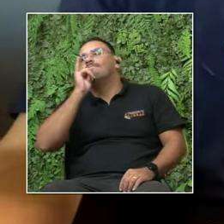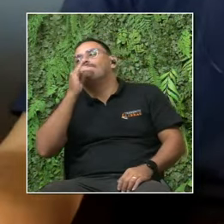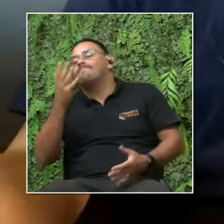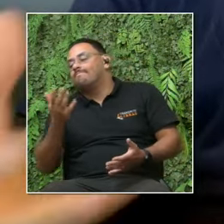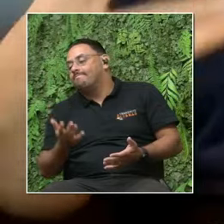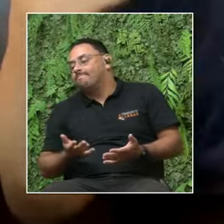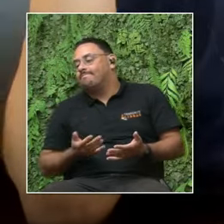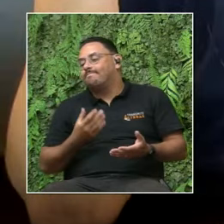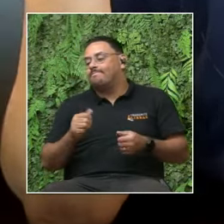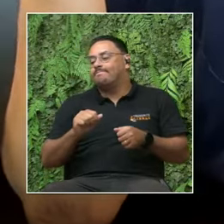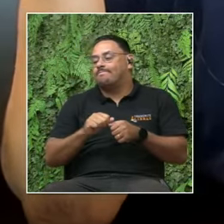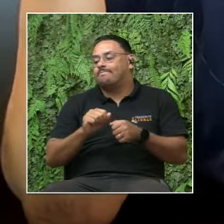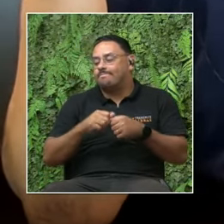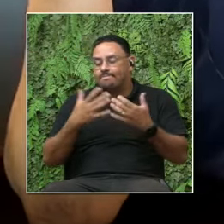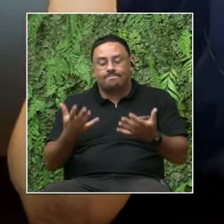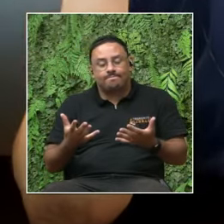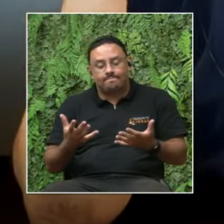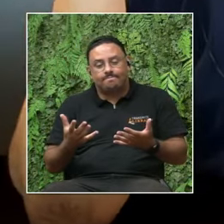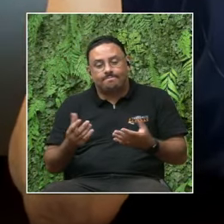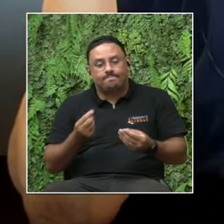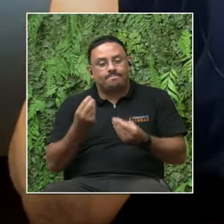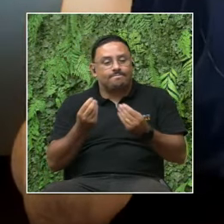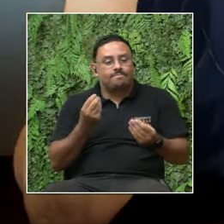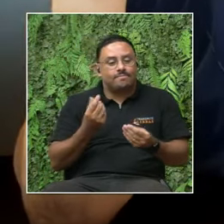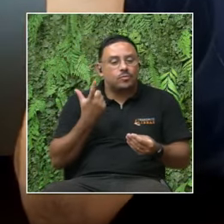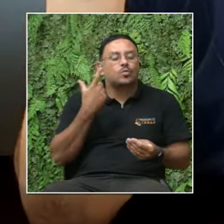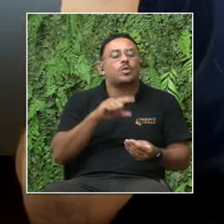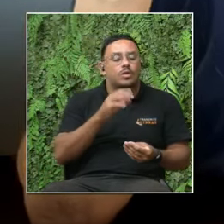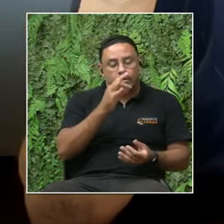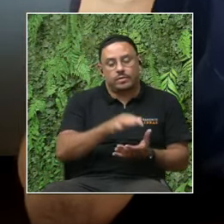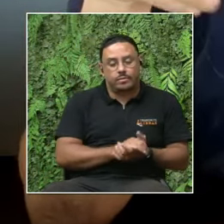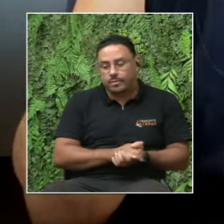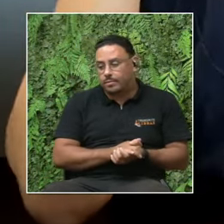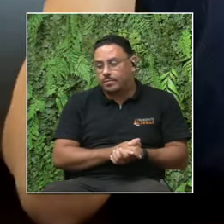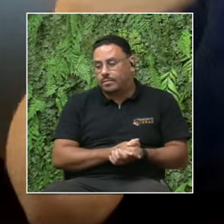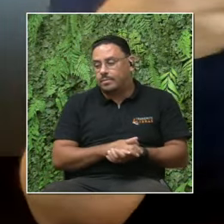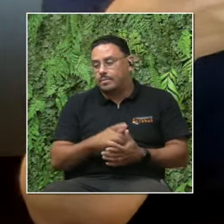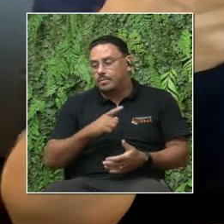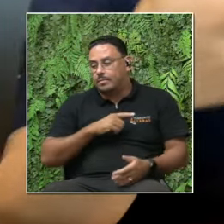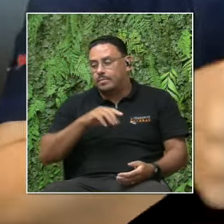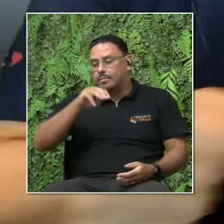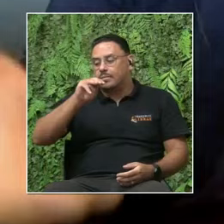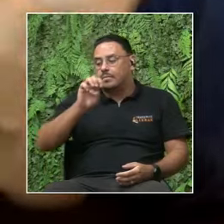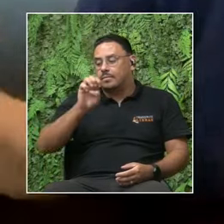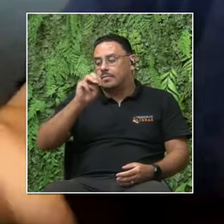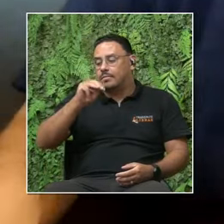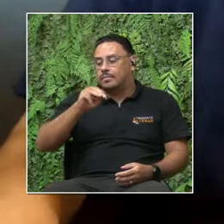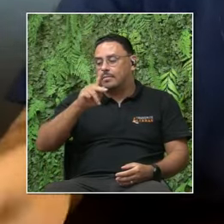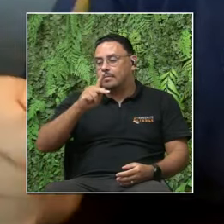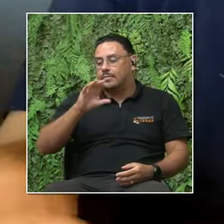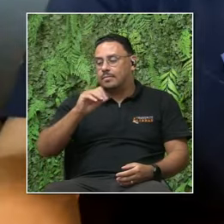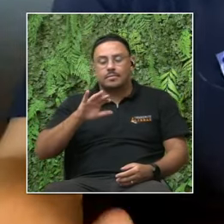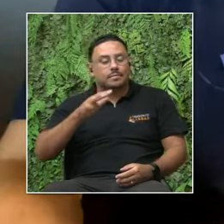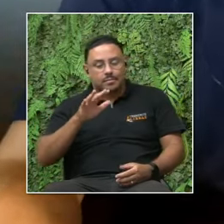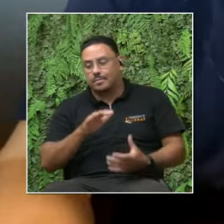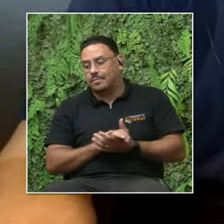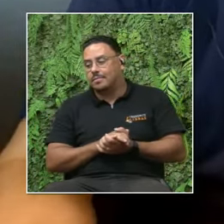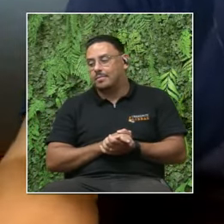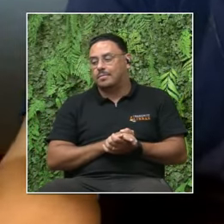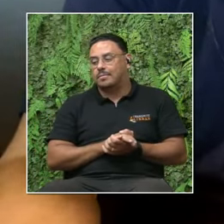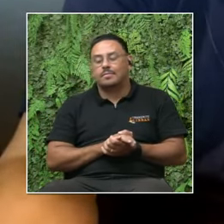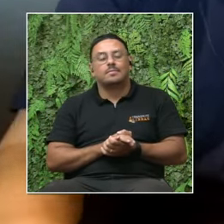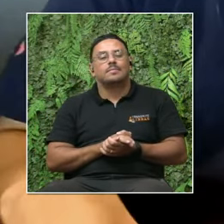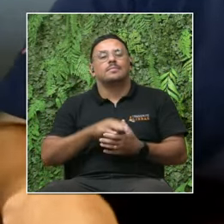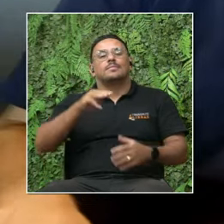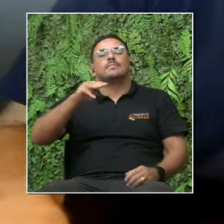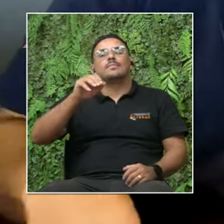e fazer algo e a coisa deu certo né então houve uma emplacação de entendeu é mais ou menos é o